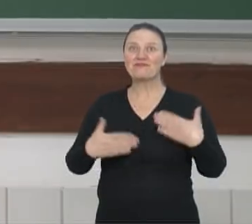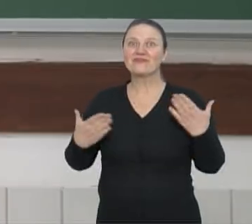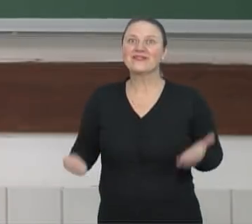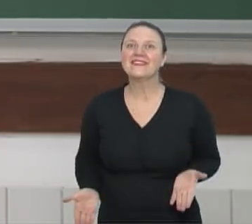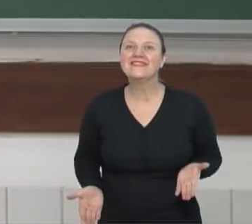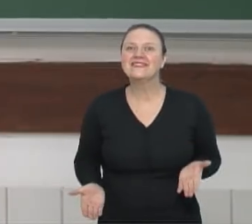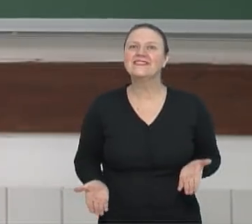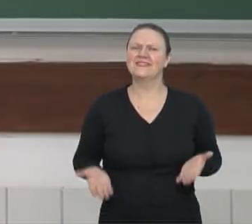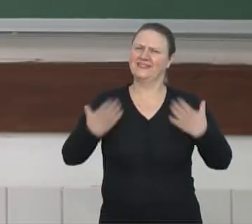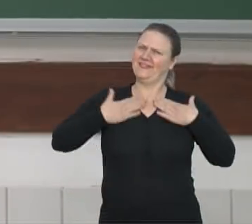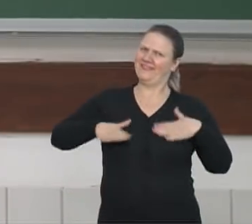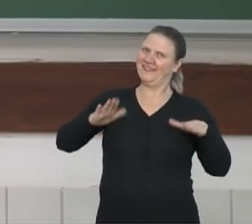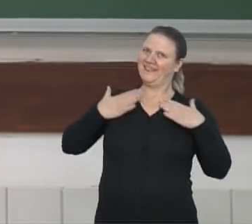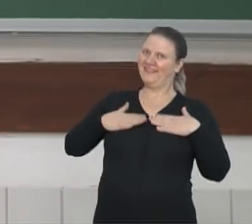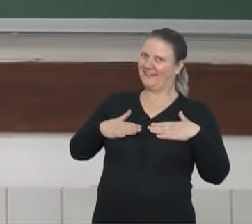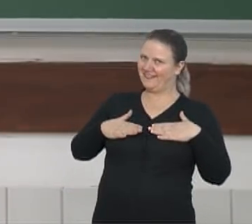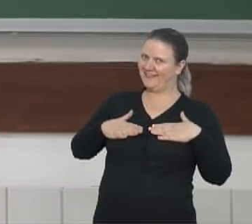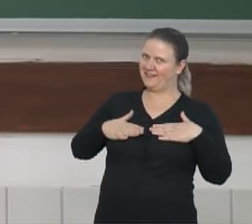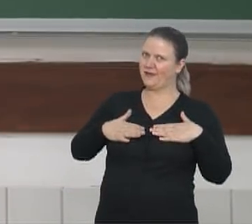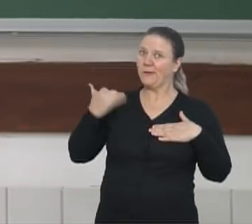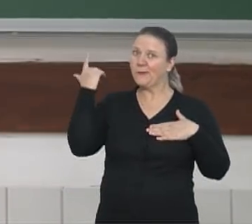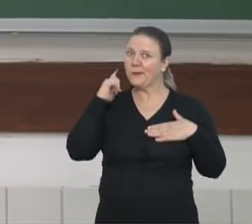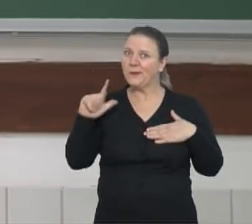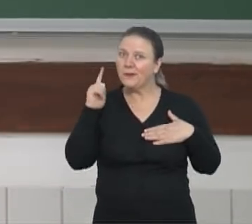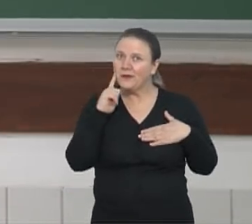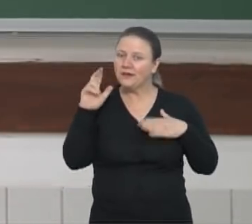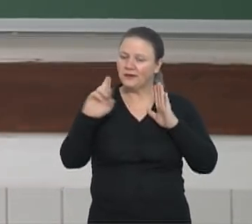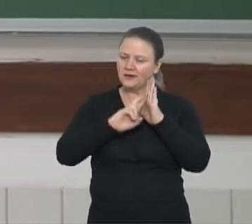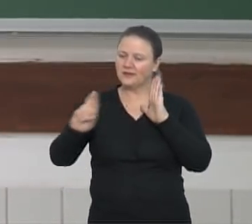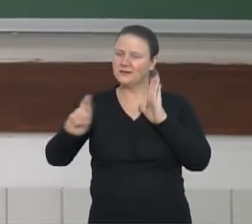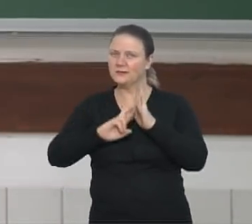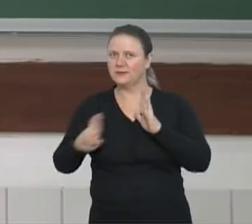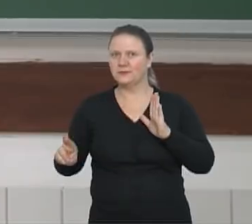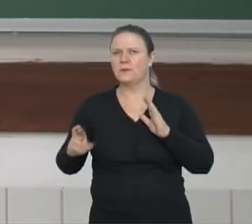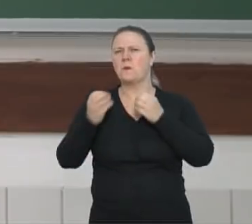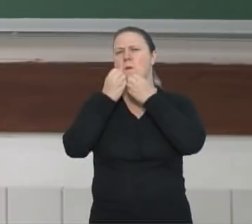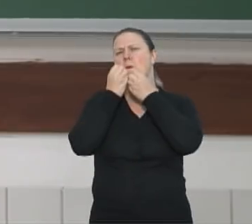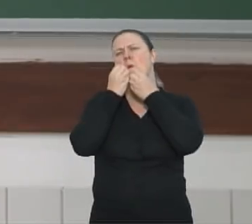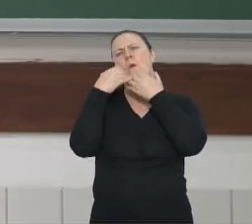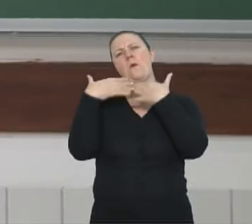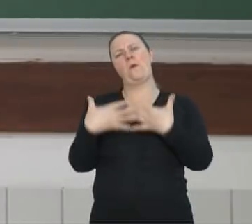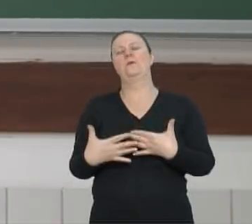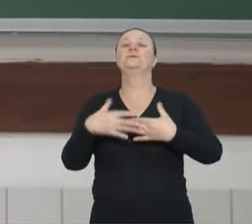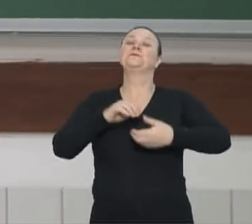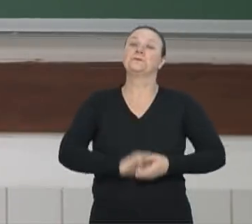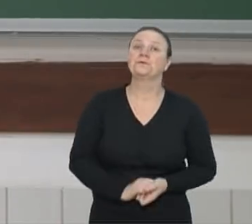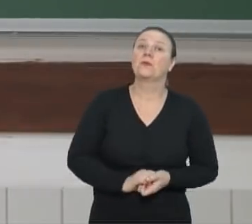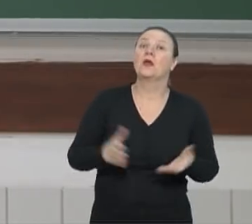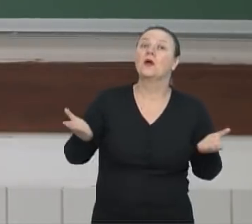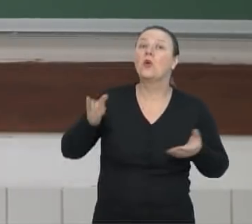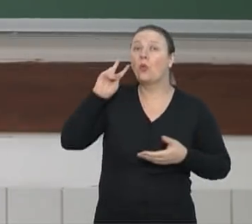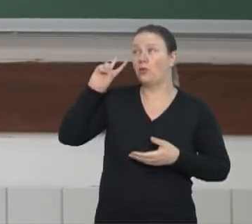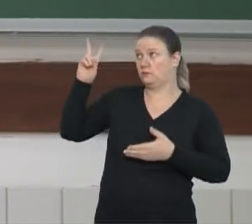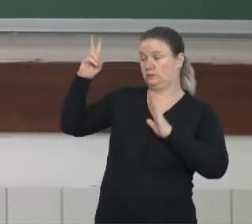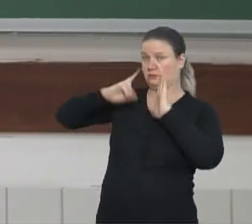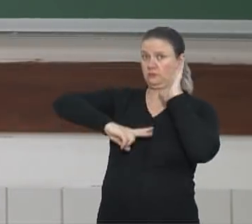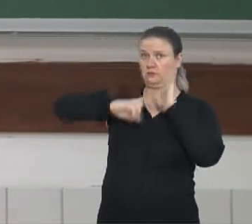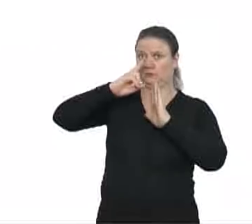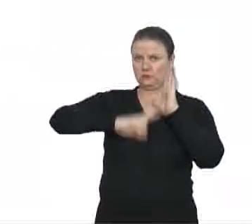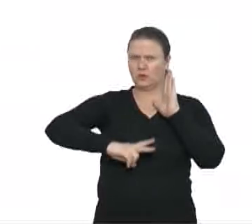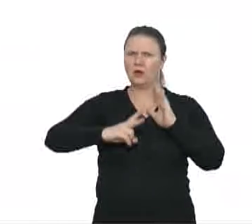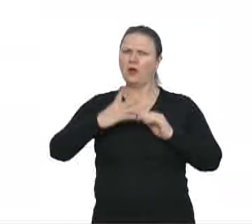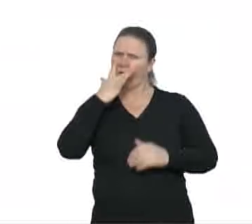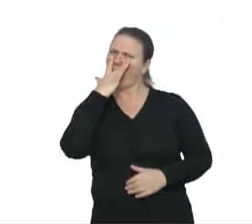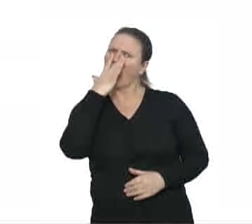Daí, pessoal, tranquilinhos? Conseguiram lá responder? Muito bem. Então vamos verificar lá. Você acha que